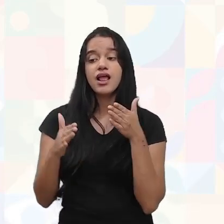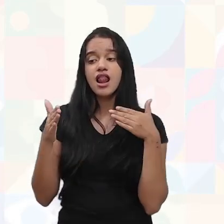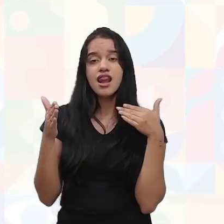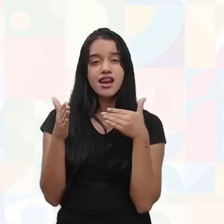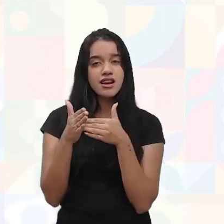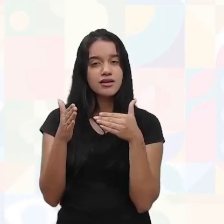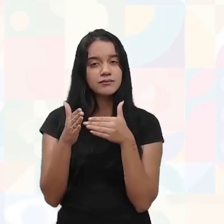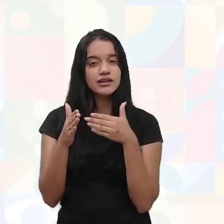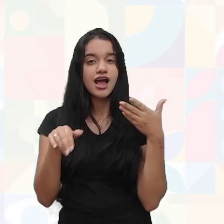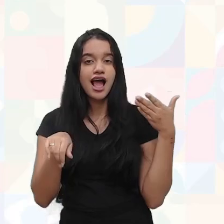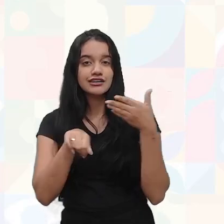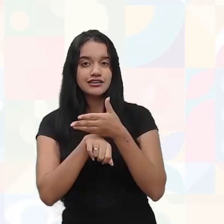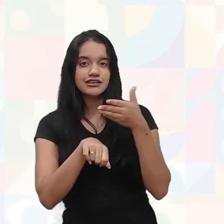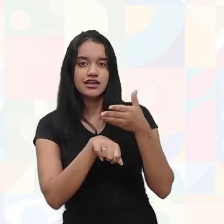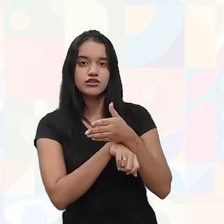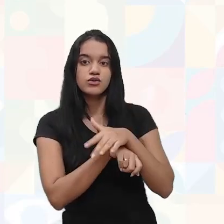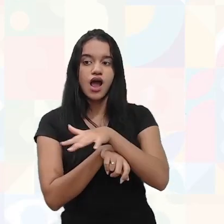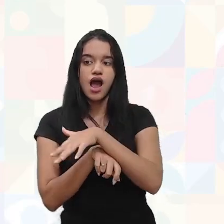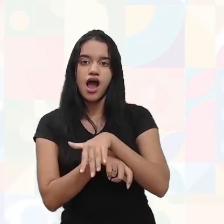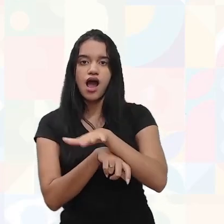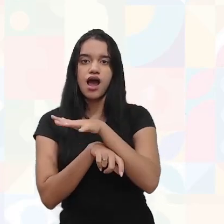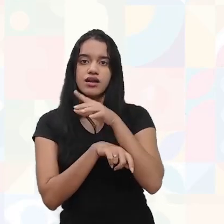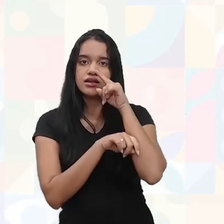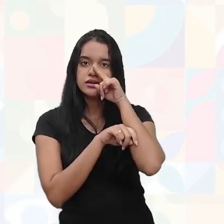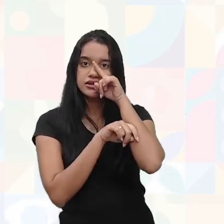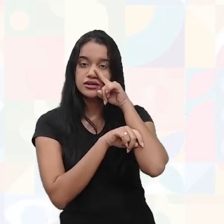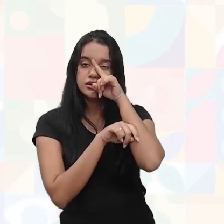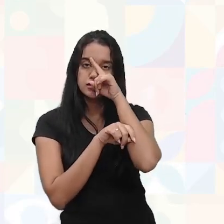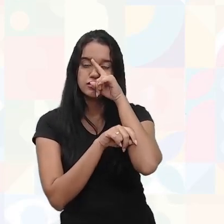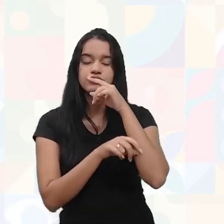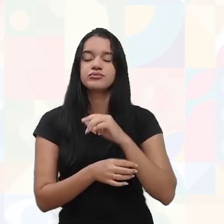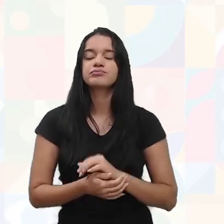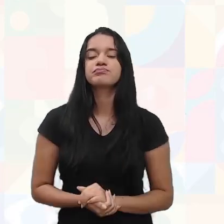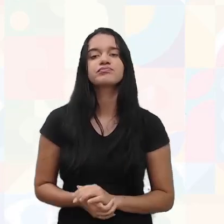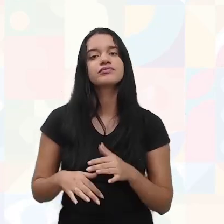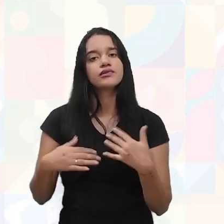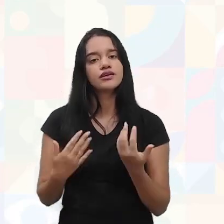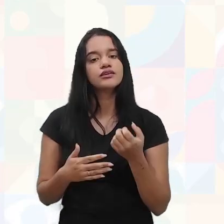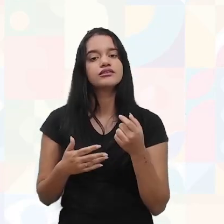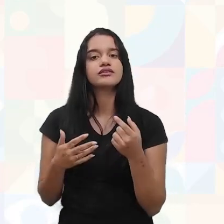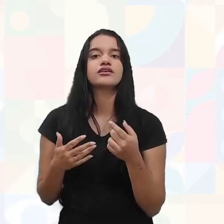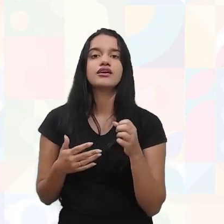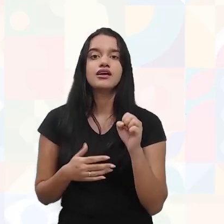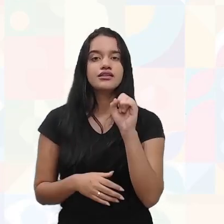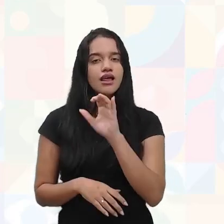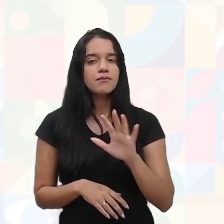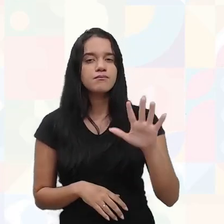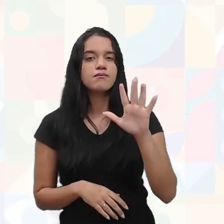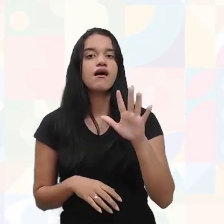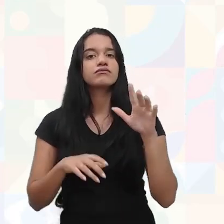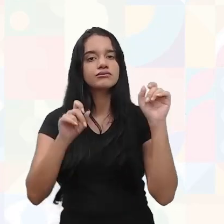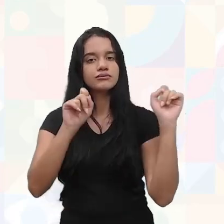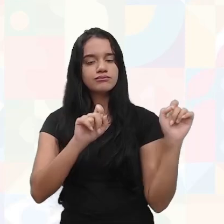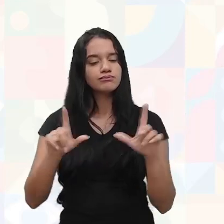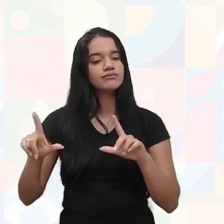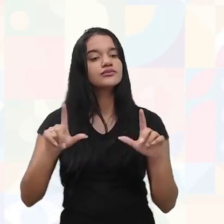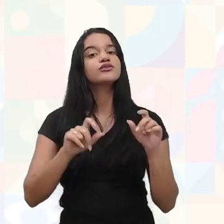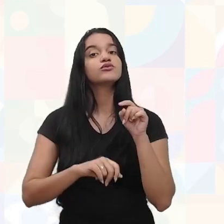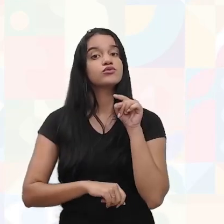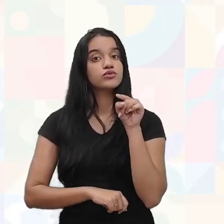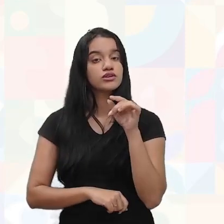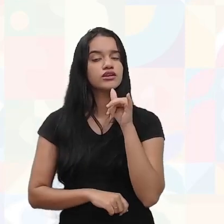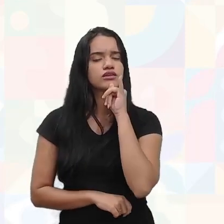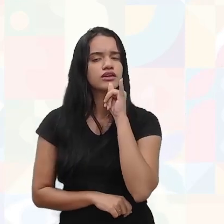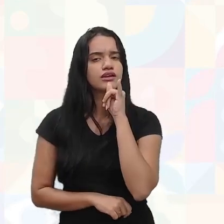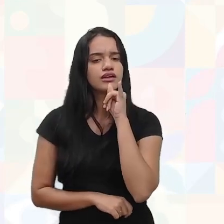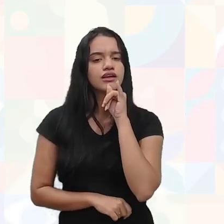limitação de acesso às áreas de risco, entre outras medidas. Então, nas figuras a seguir, você tem exemplo